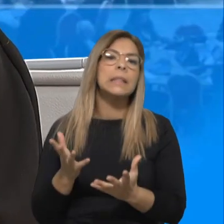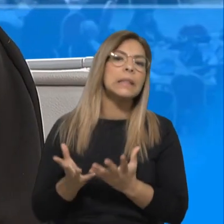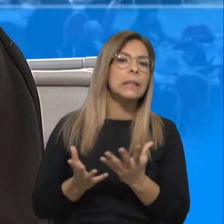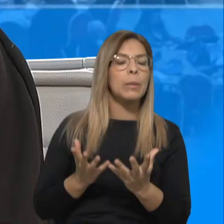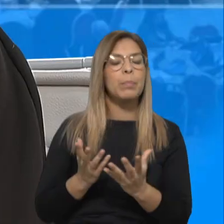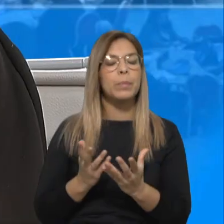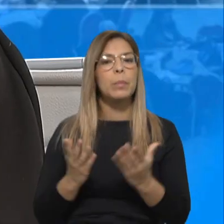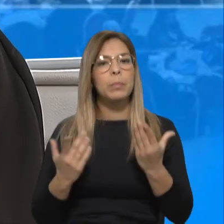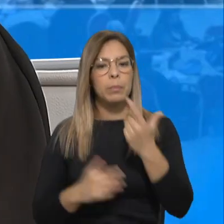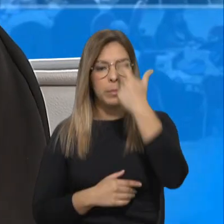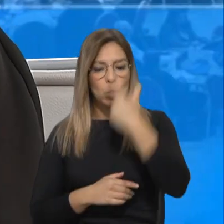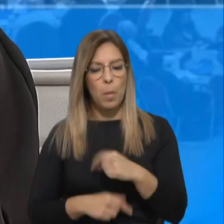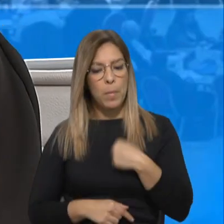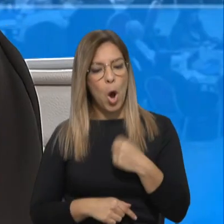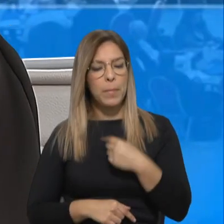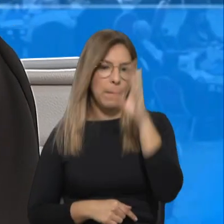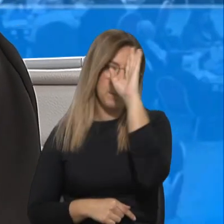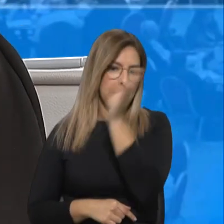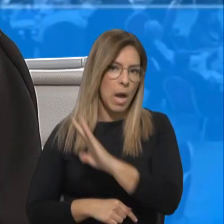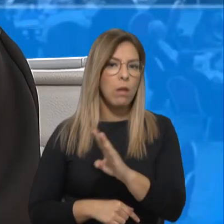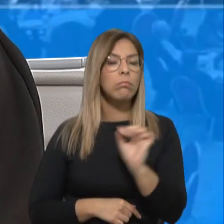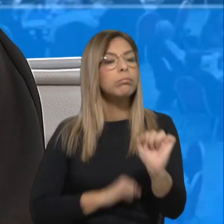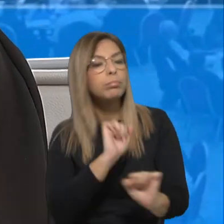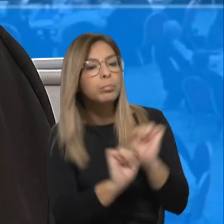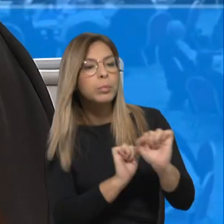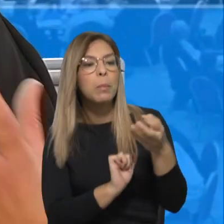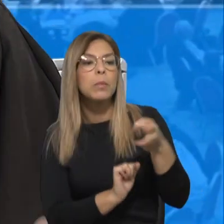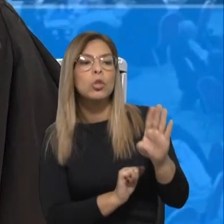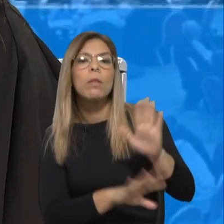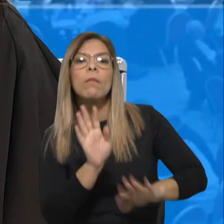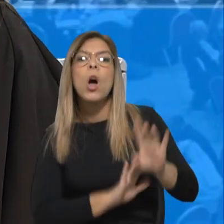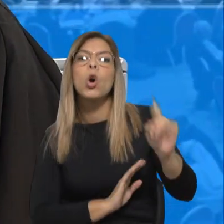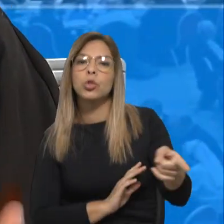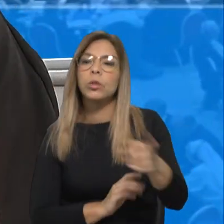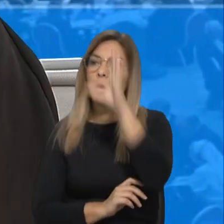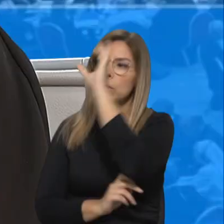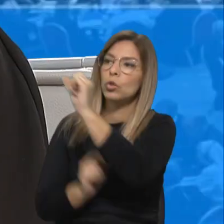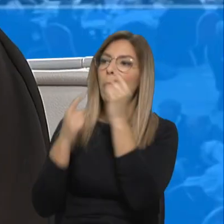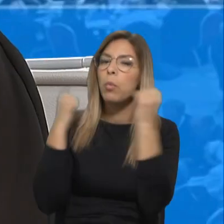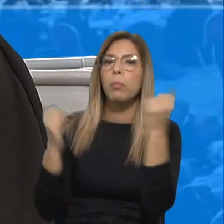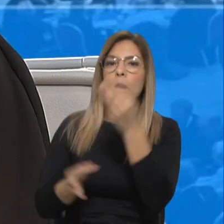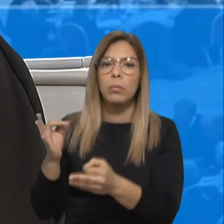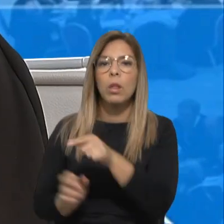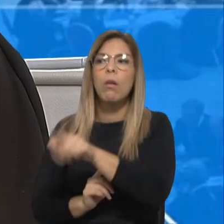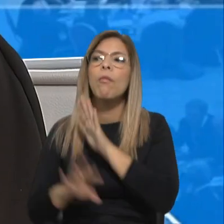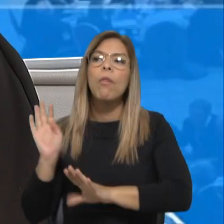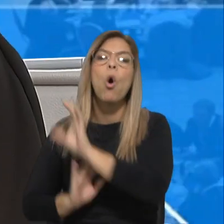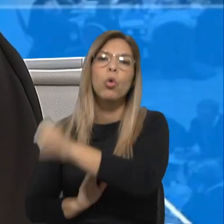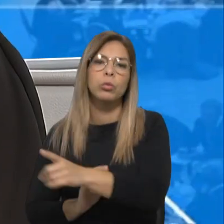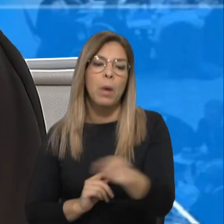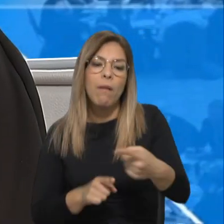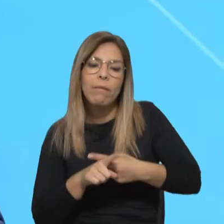que as pessoas antecipadamente saibam o que faz a PJ, como faz e o que faz o Ministério Público no sentido de salvaguardar os interesses da